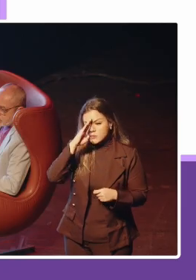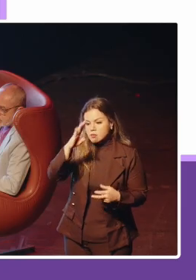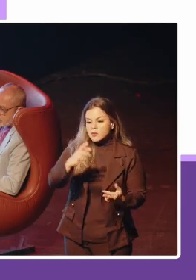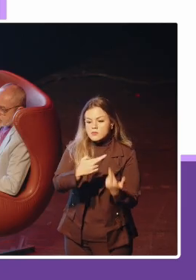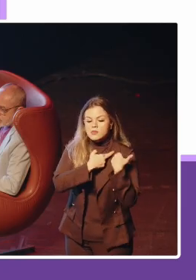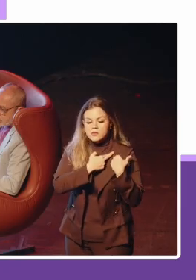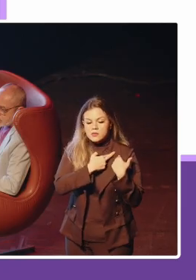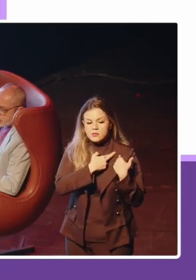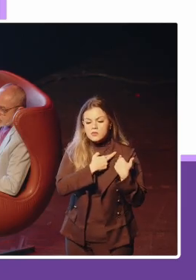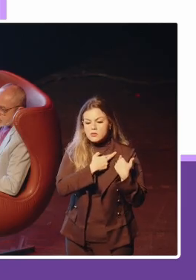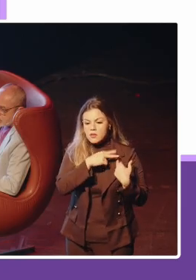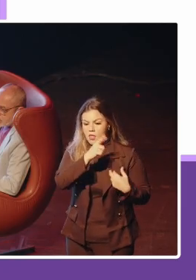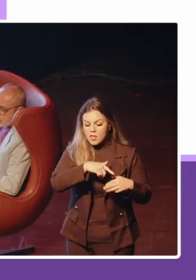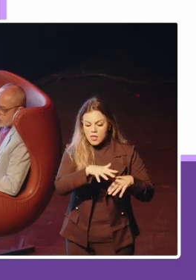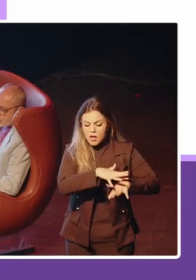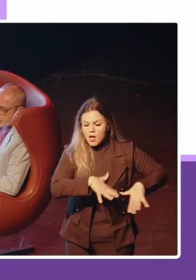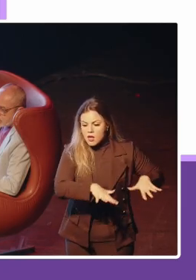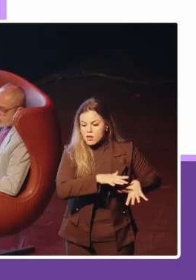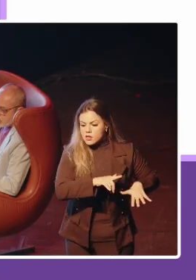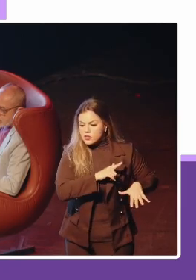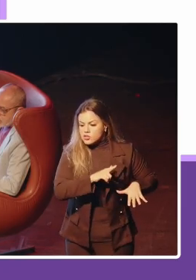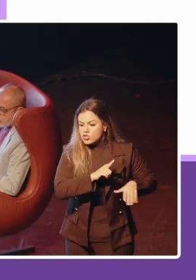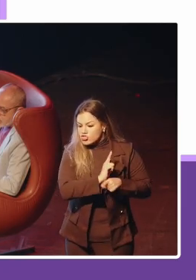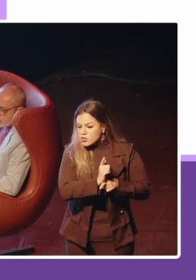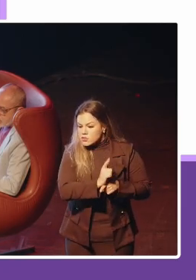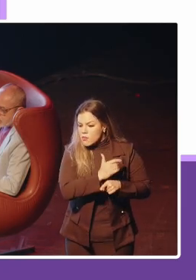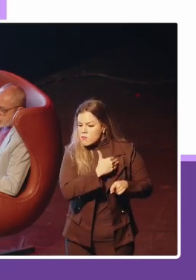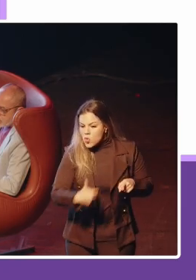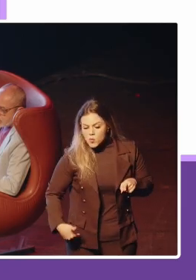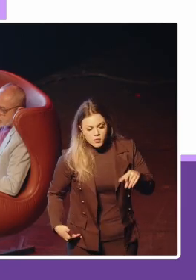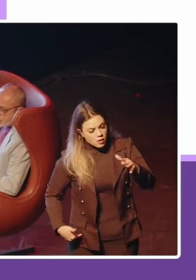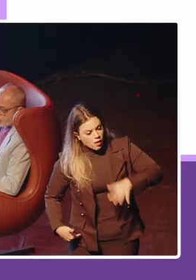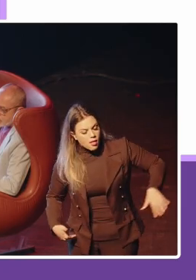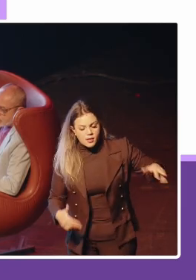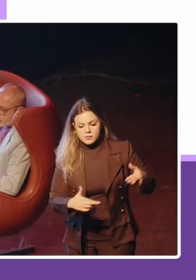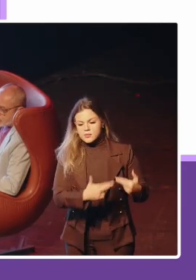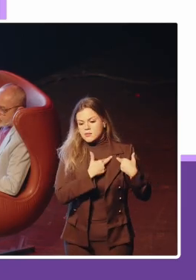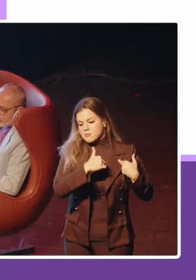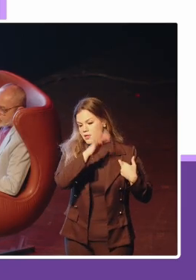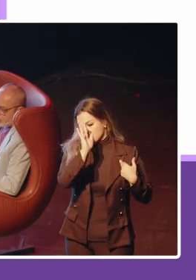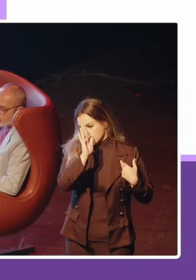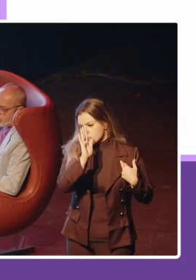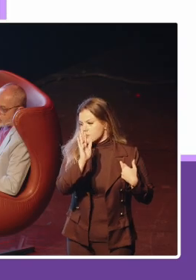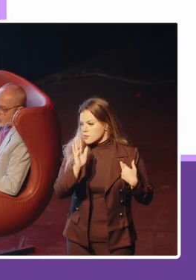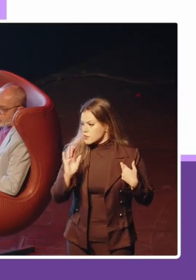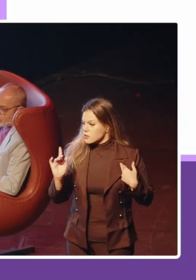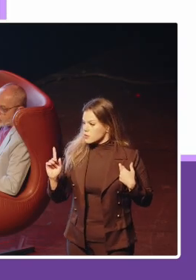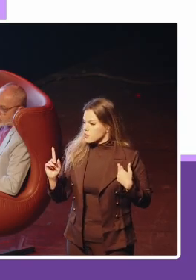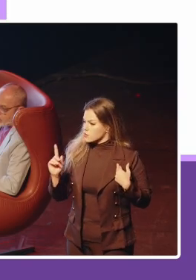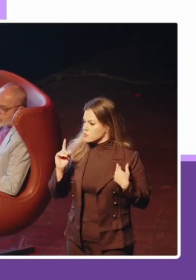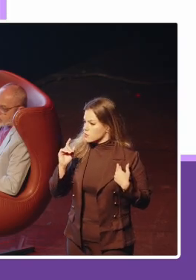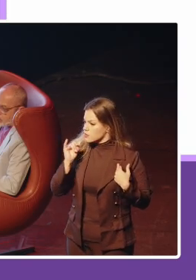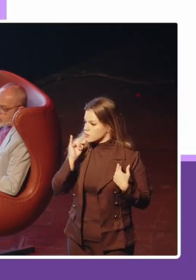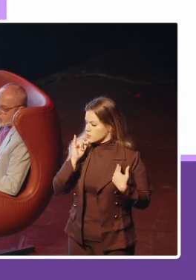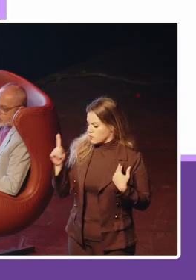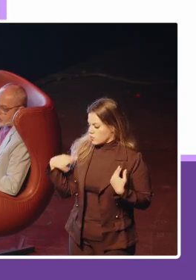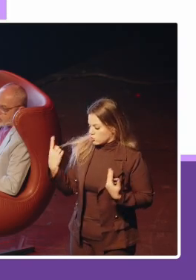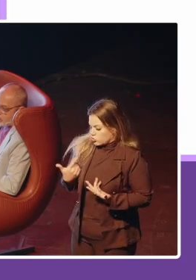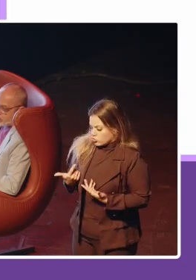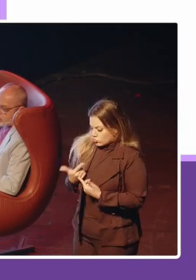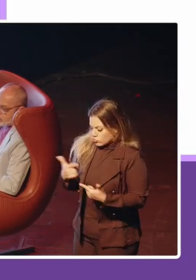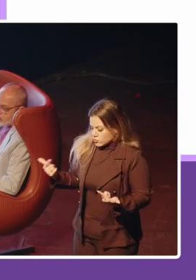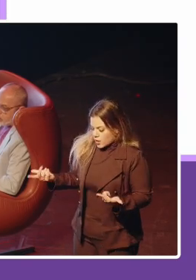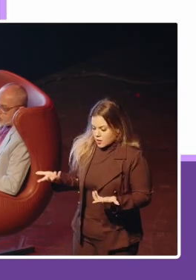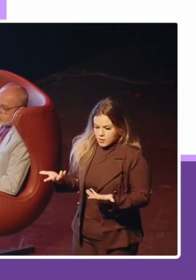fazer para mudar a saúde de uma população? Acho que todos nós não somos gestores públicos, não temos uma formação específica, mas,